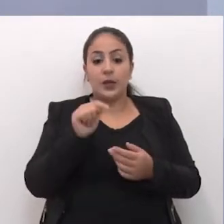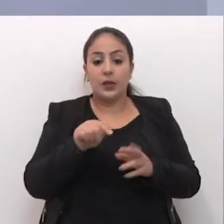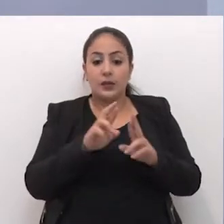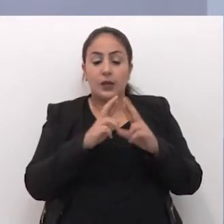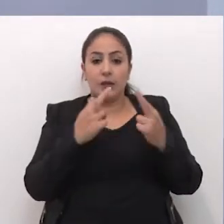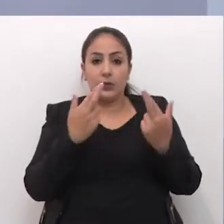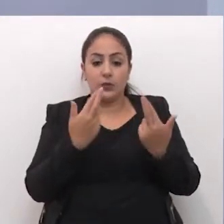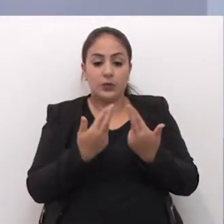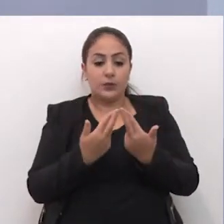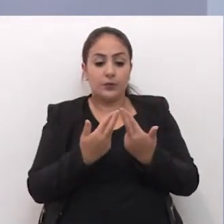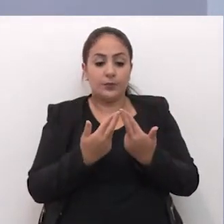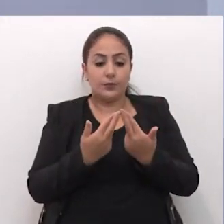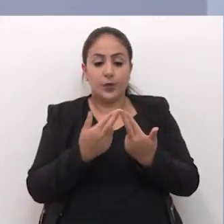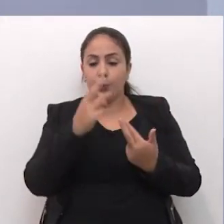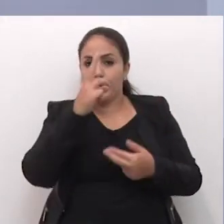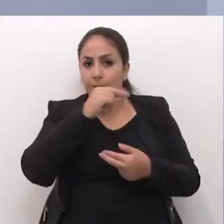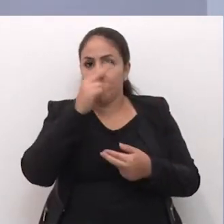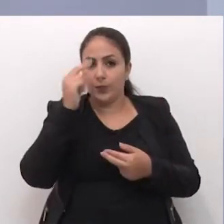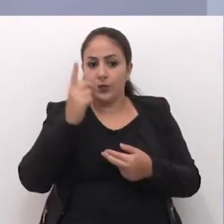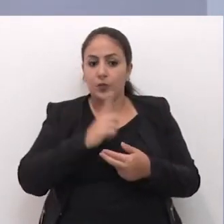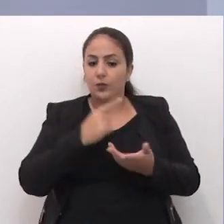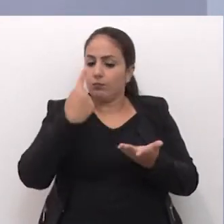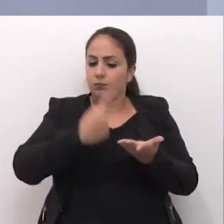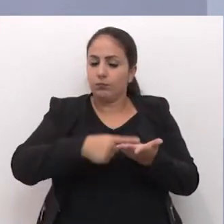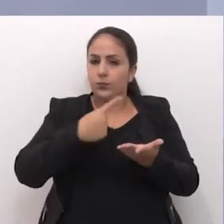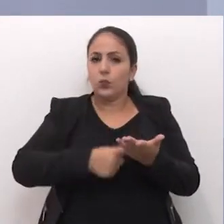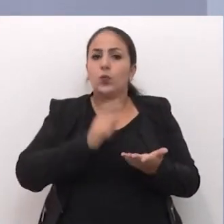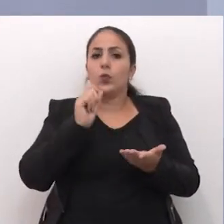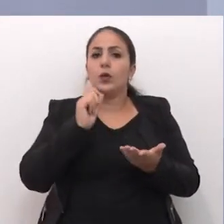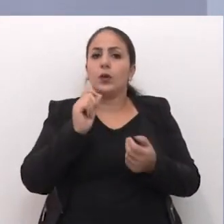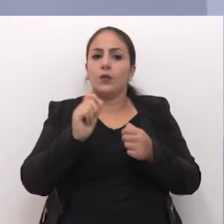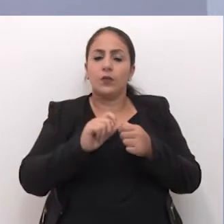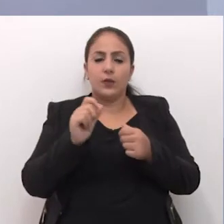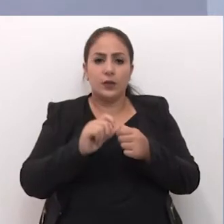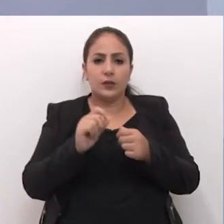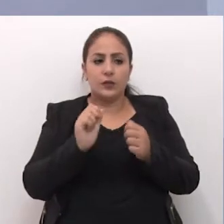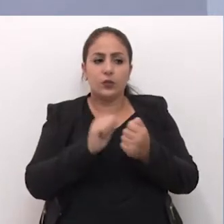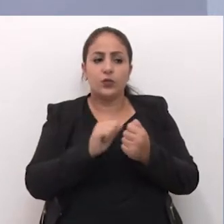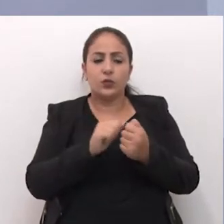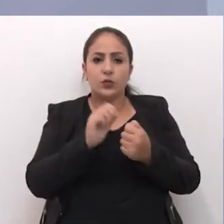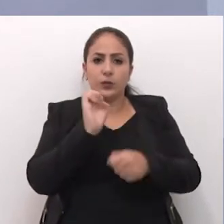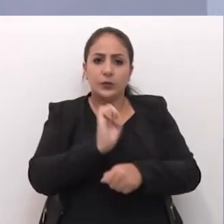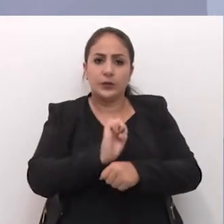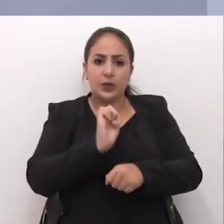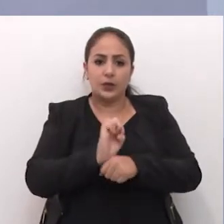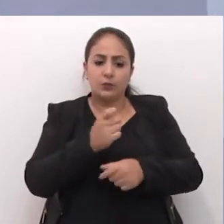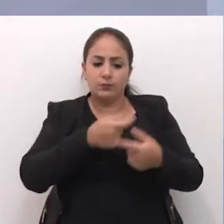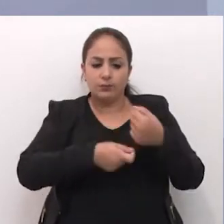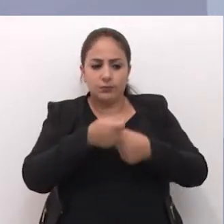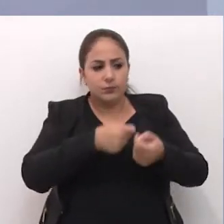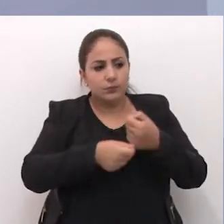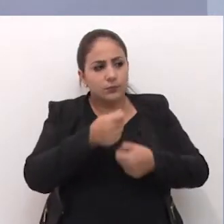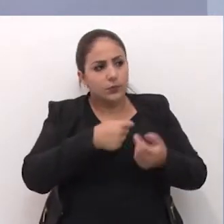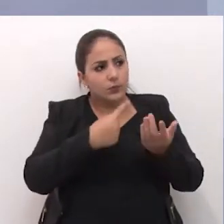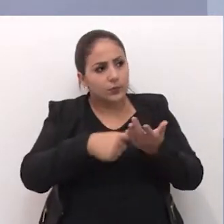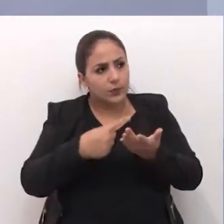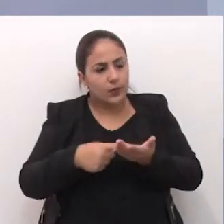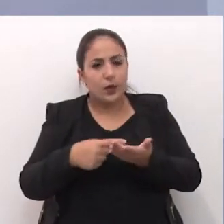nesta reunião o prefeito assumiu o compromisso de fazer frente ao Estado uma